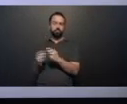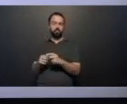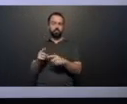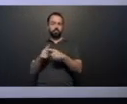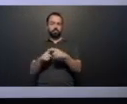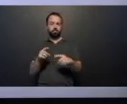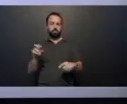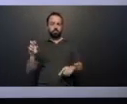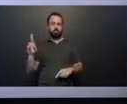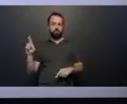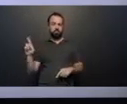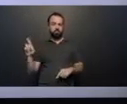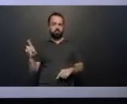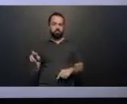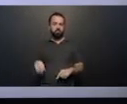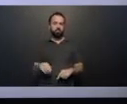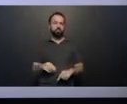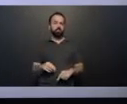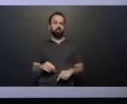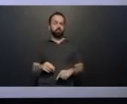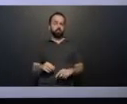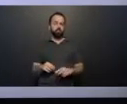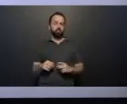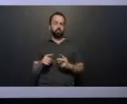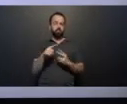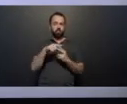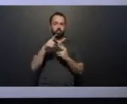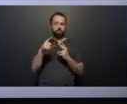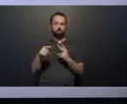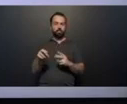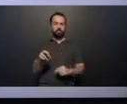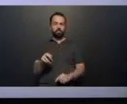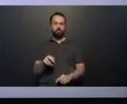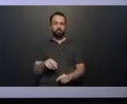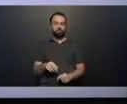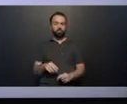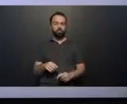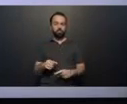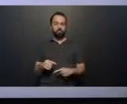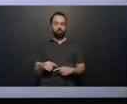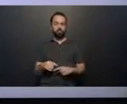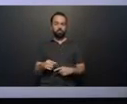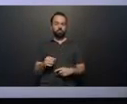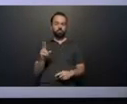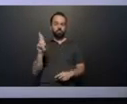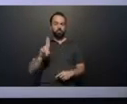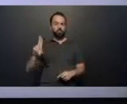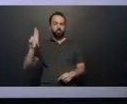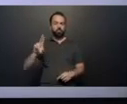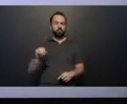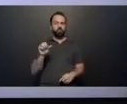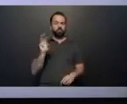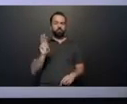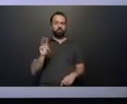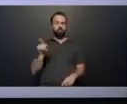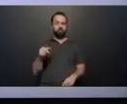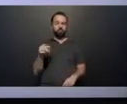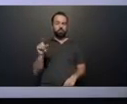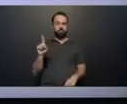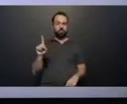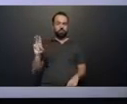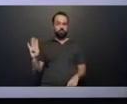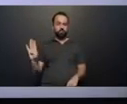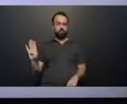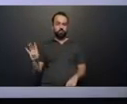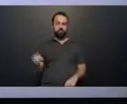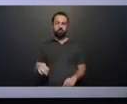nós utilizamos 3,14. Em algumas questões de provas, de concursos,